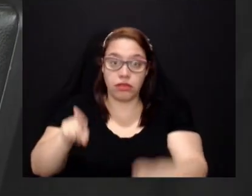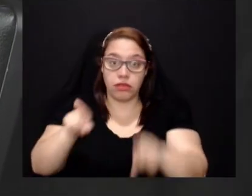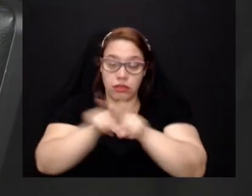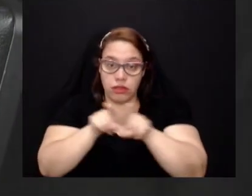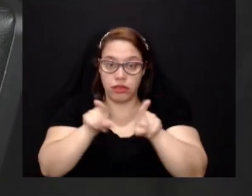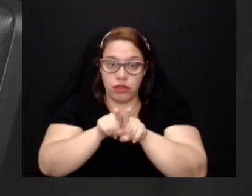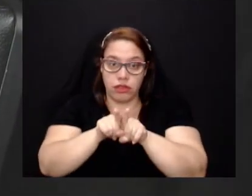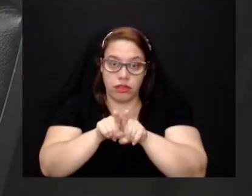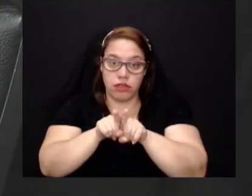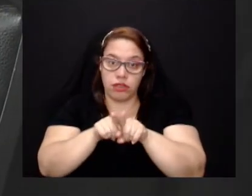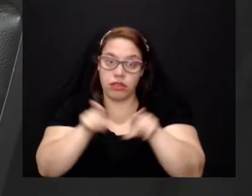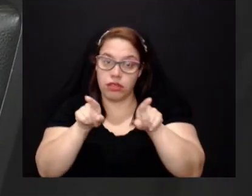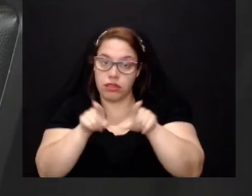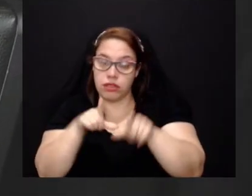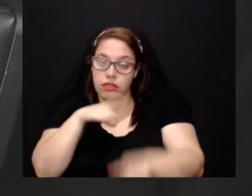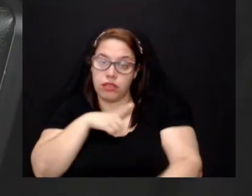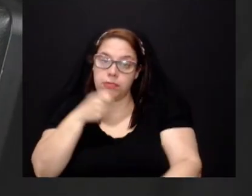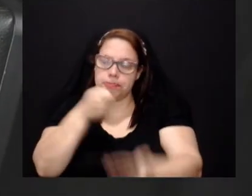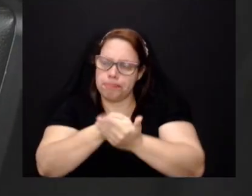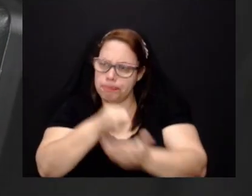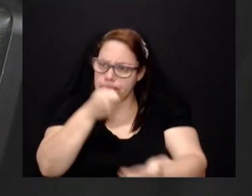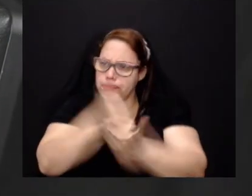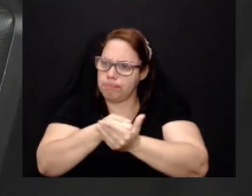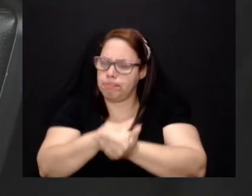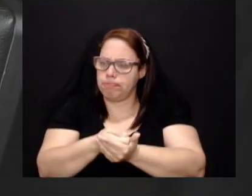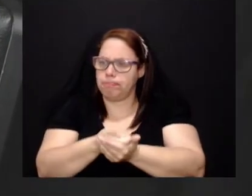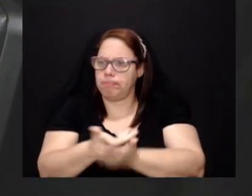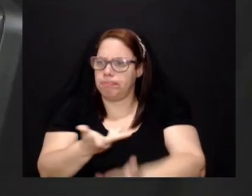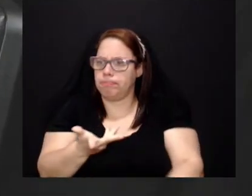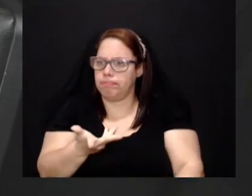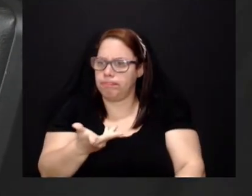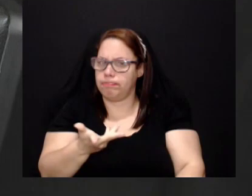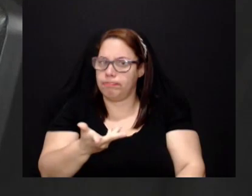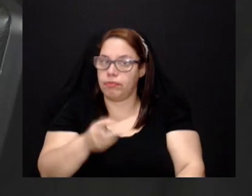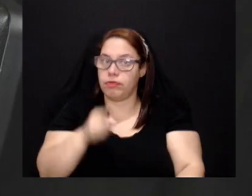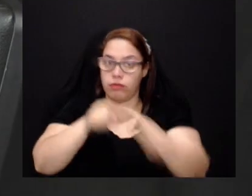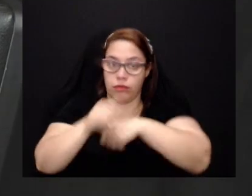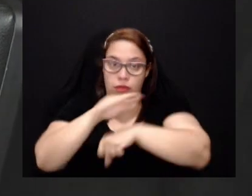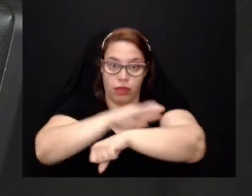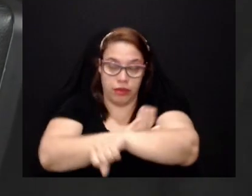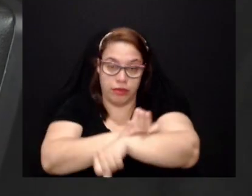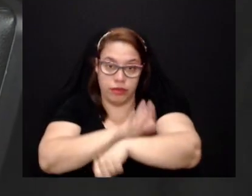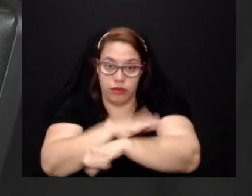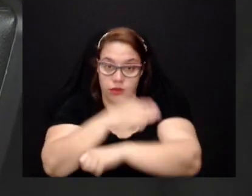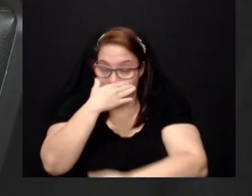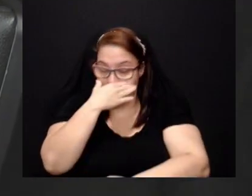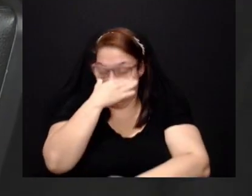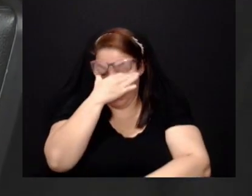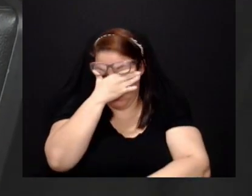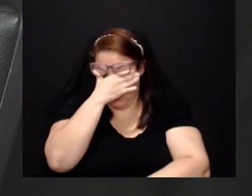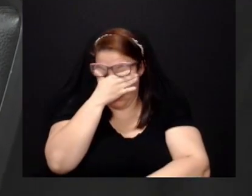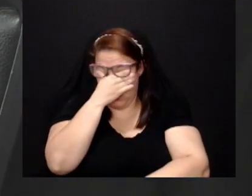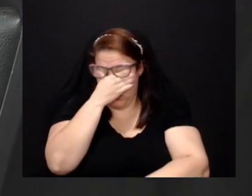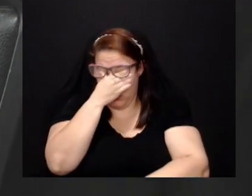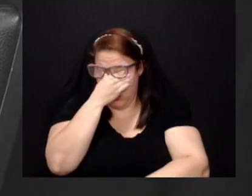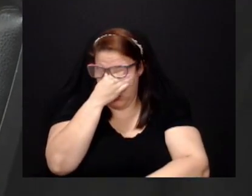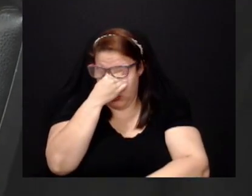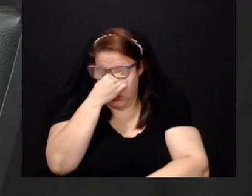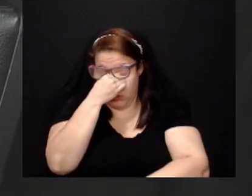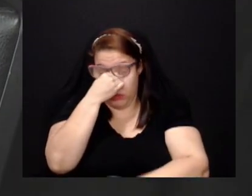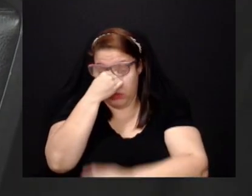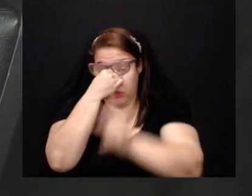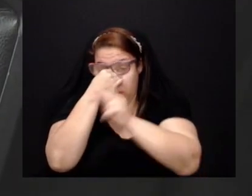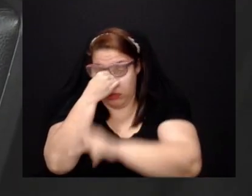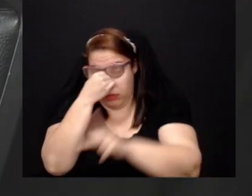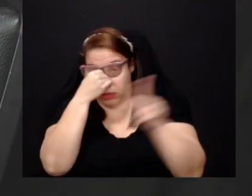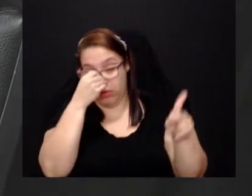temos a obrigação de ser. E o antirracismo, muitas vezes, as professoras e